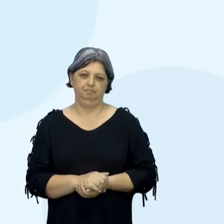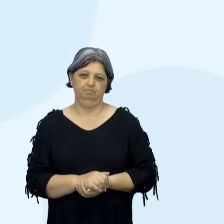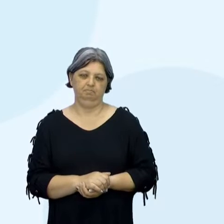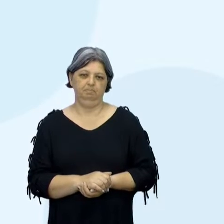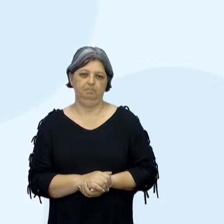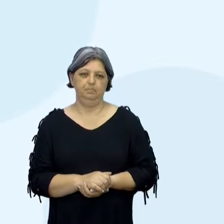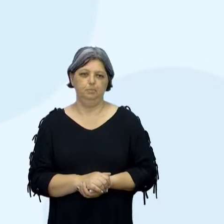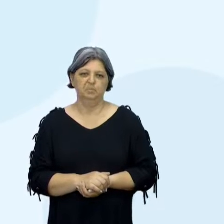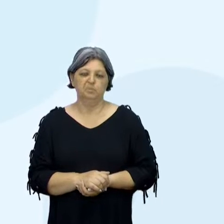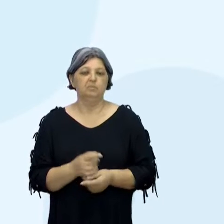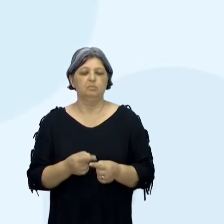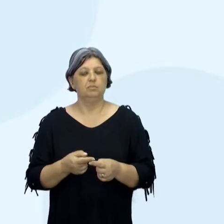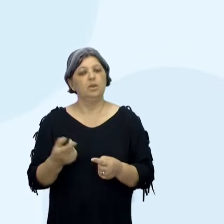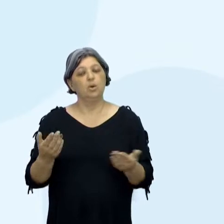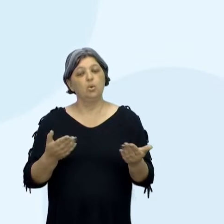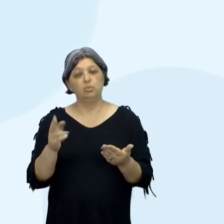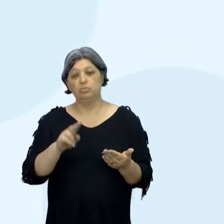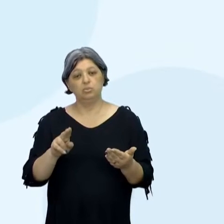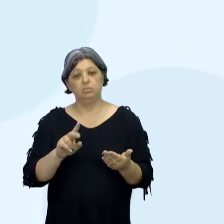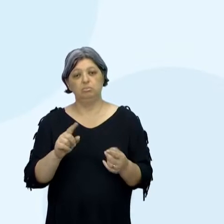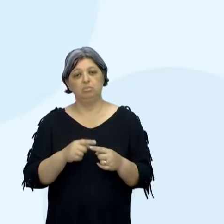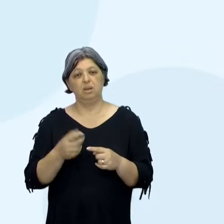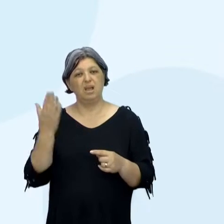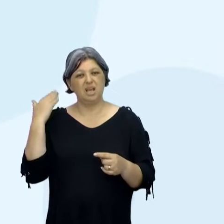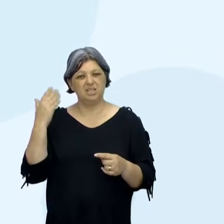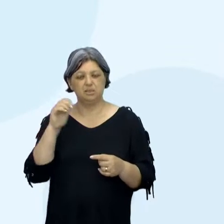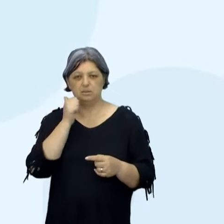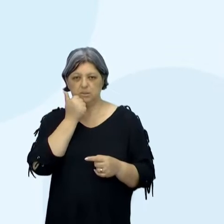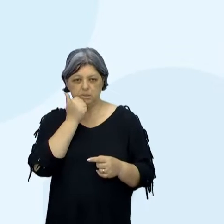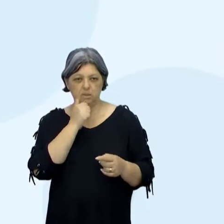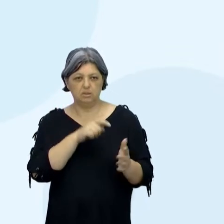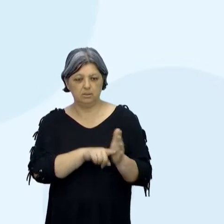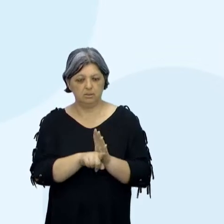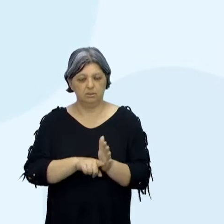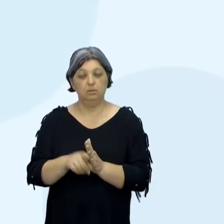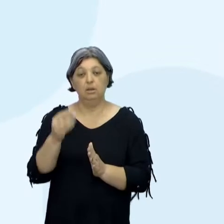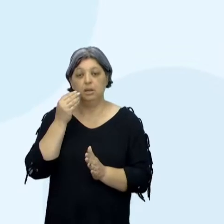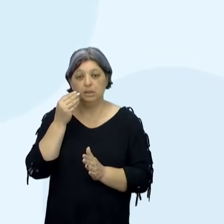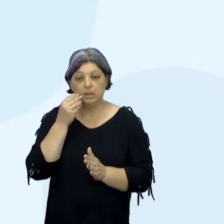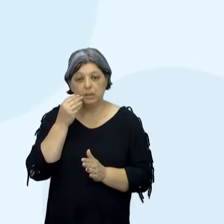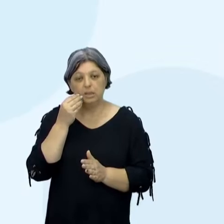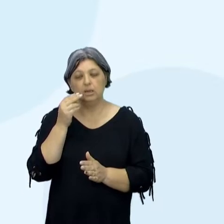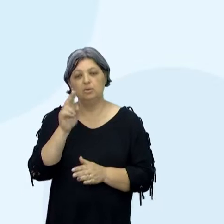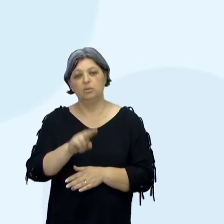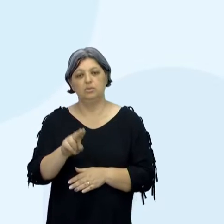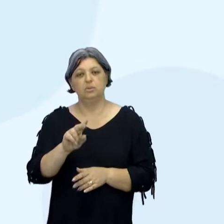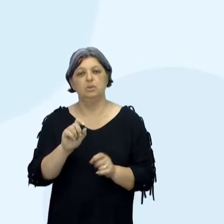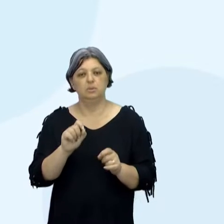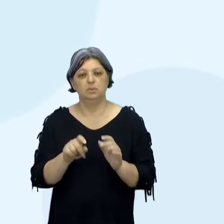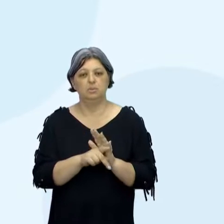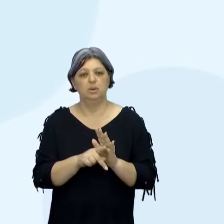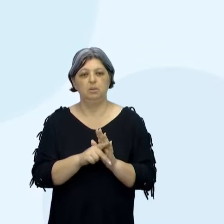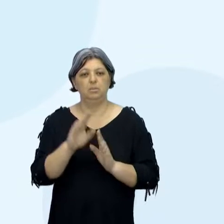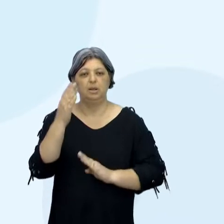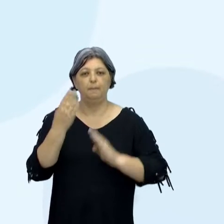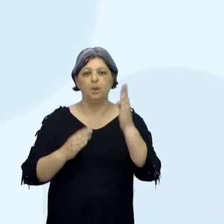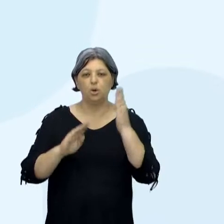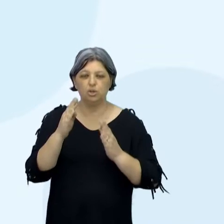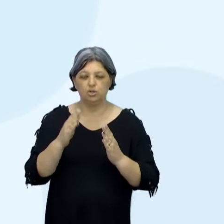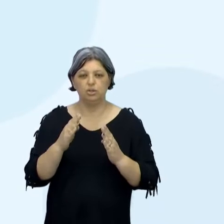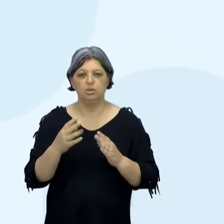inexistente, né? Porque a eugenia era uma ciência onde ela tentava, utilizando-se bastante aí da questão da biologia,